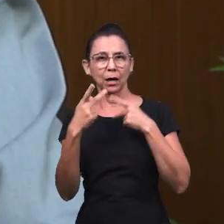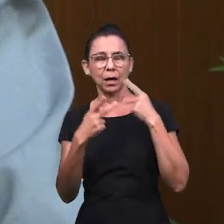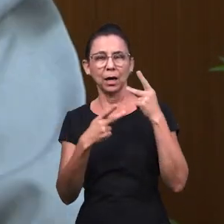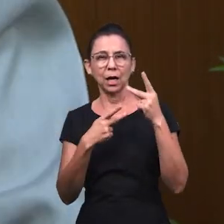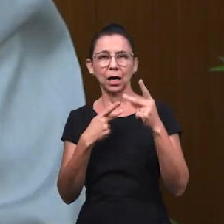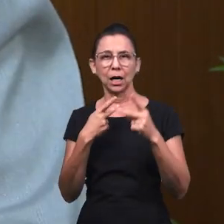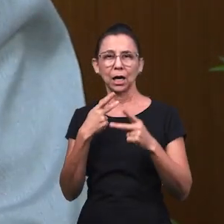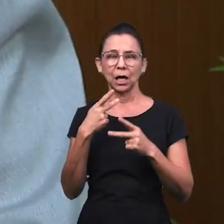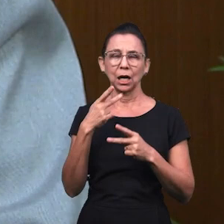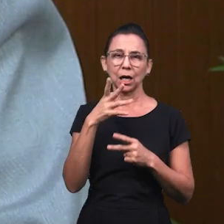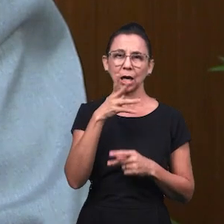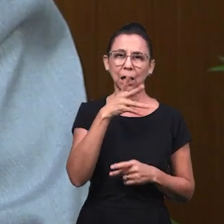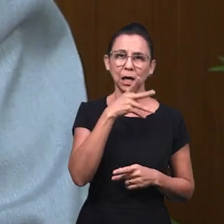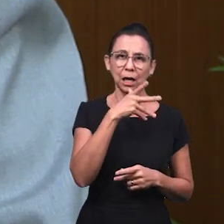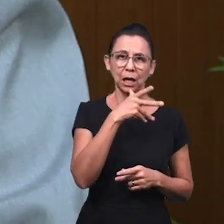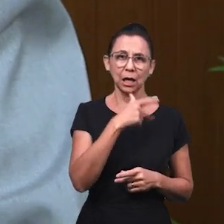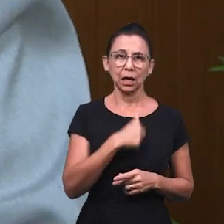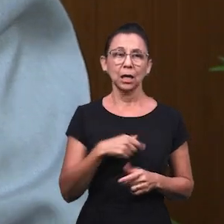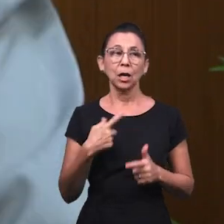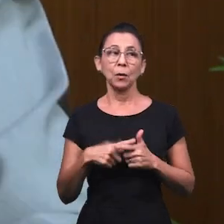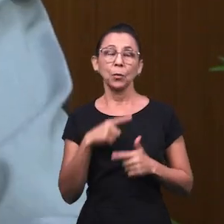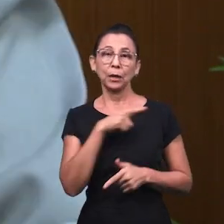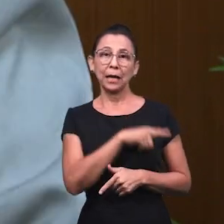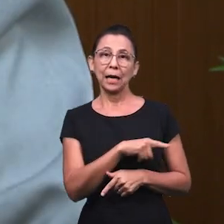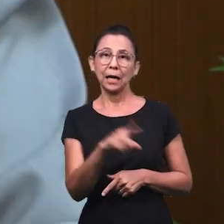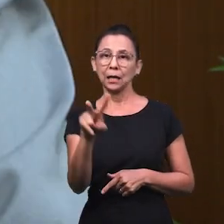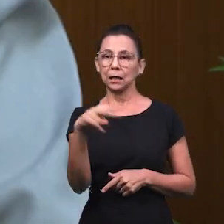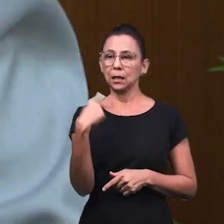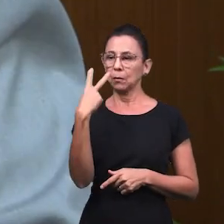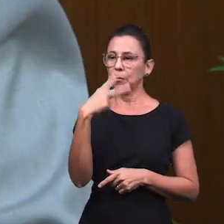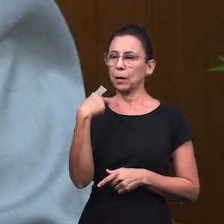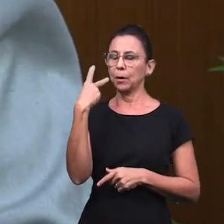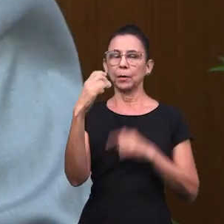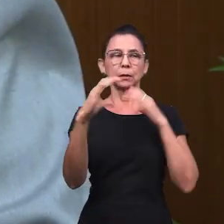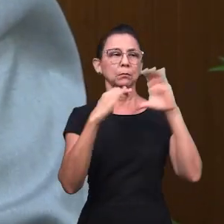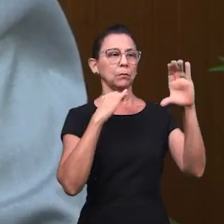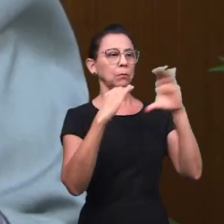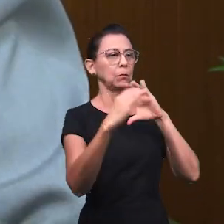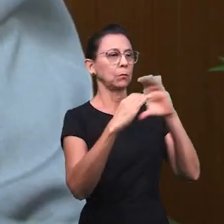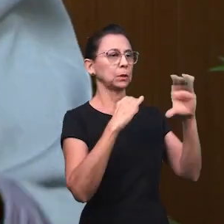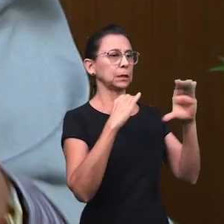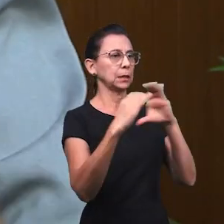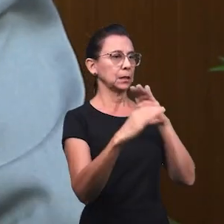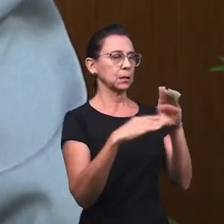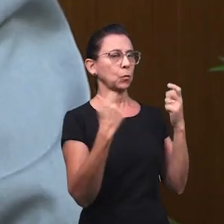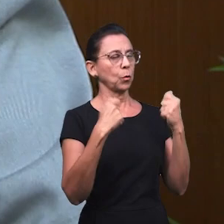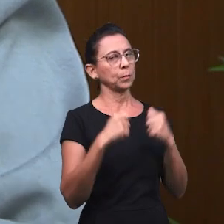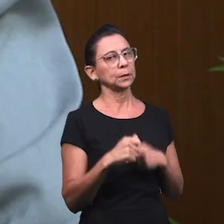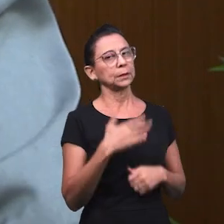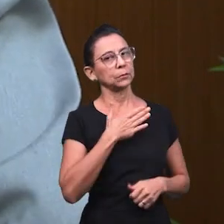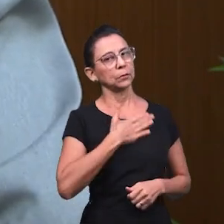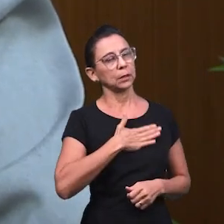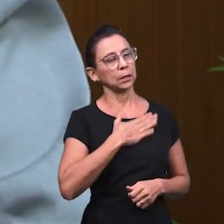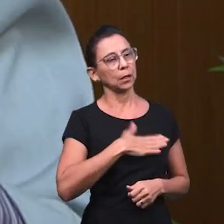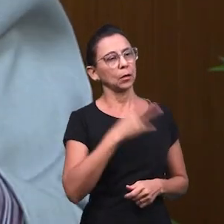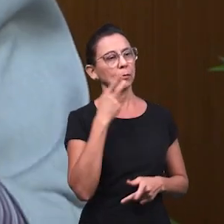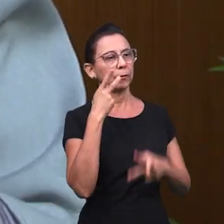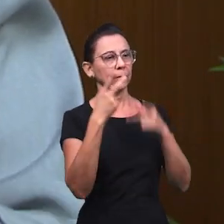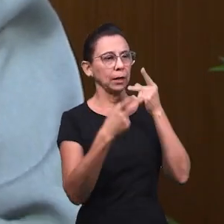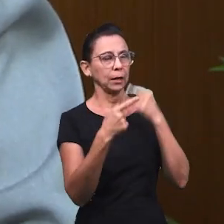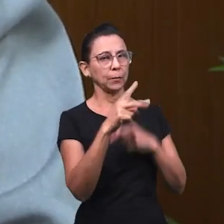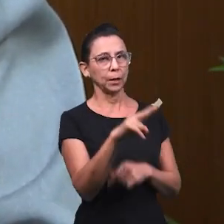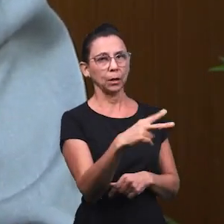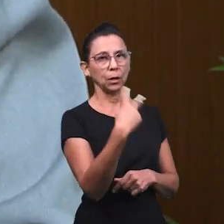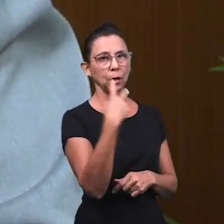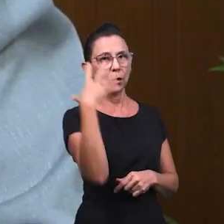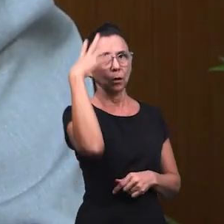porque o Carlos faz a leitura labial e para que haja comunicação entre nós, eu preciso falar assim para ele compreender aquilo que eu